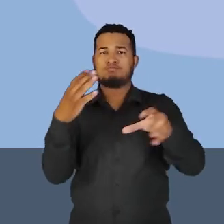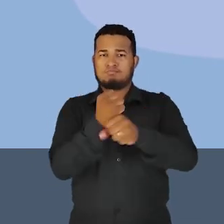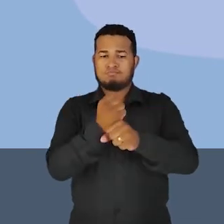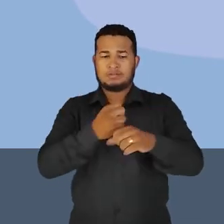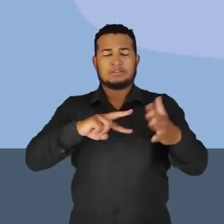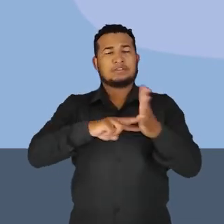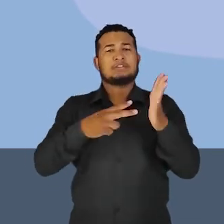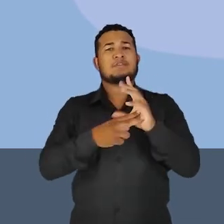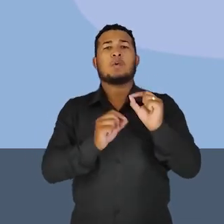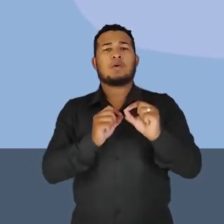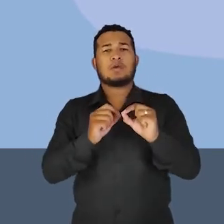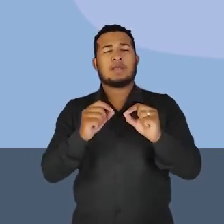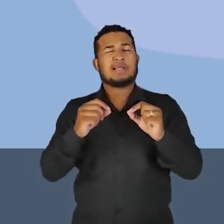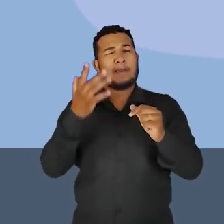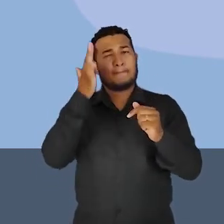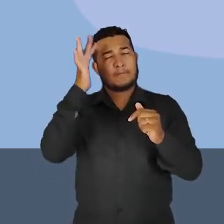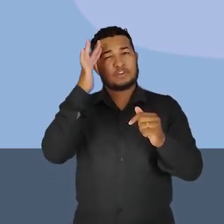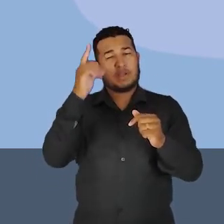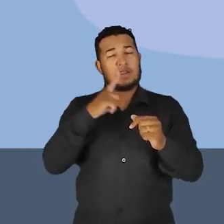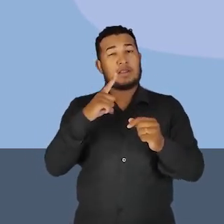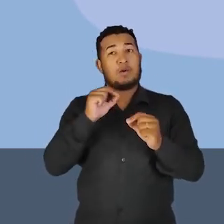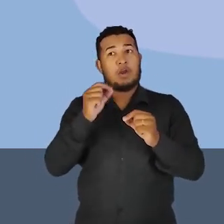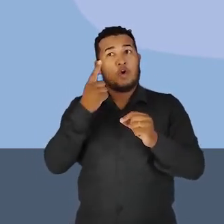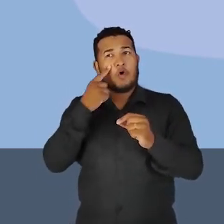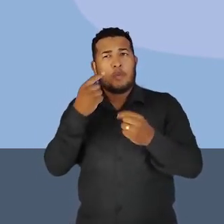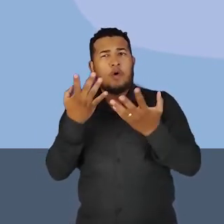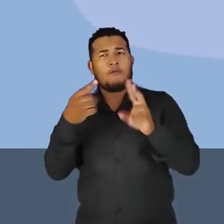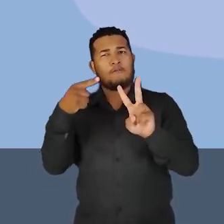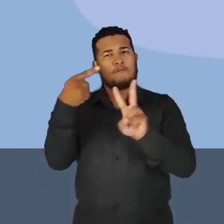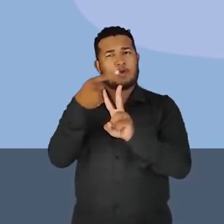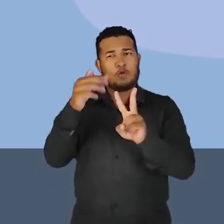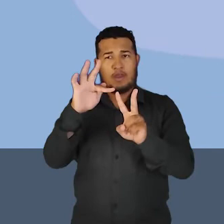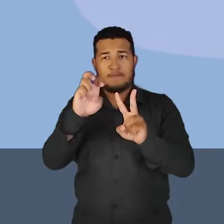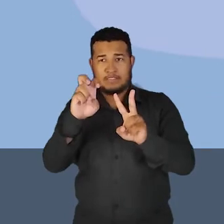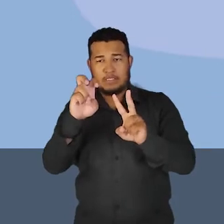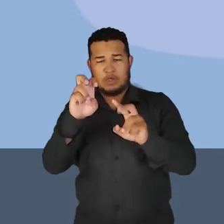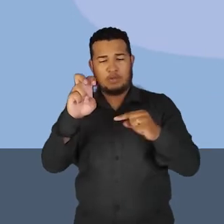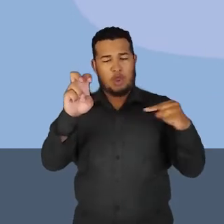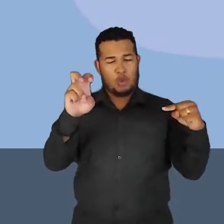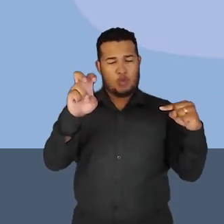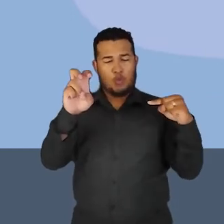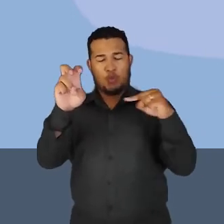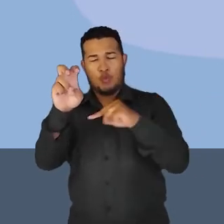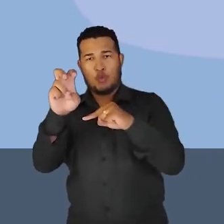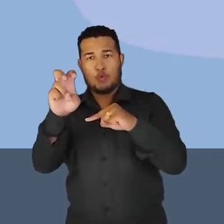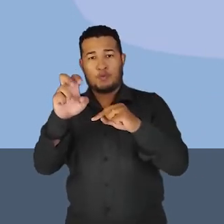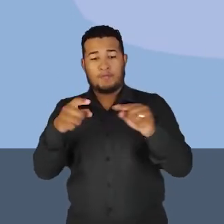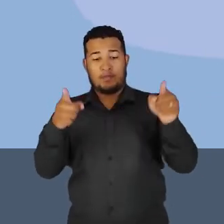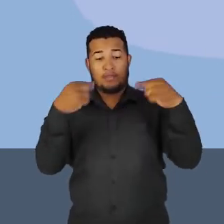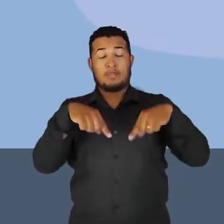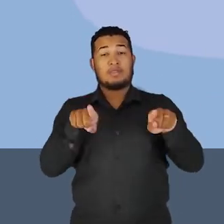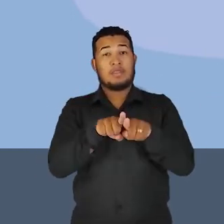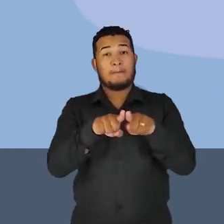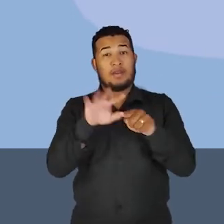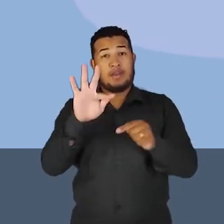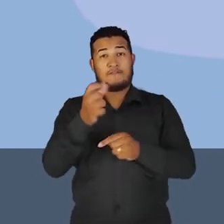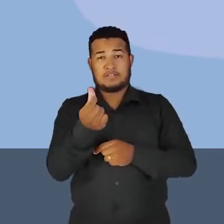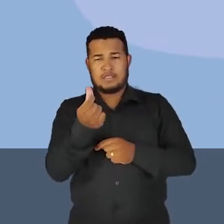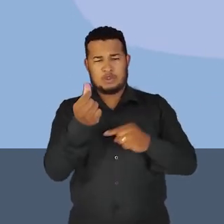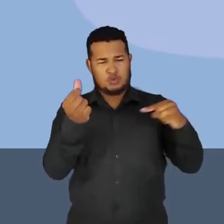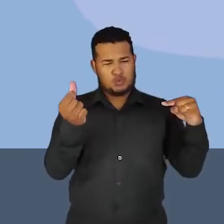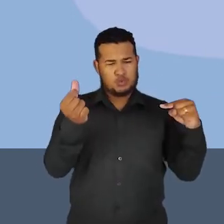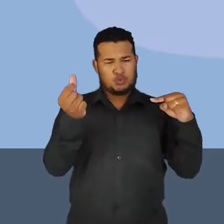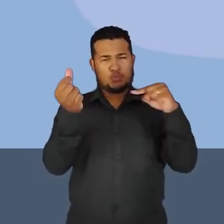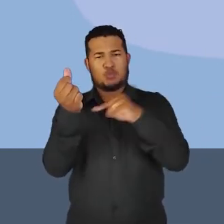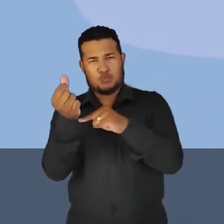reta paralela ao vetor F5 e também uma reta paralela ao vetor F6. E